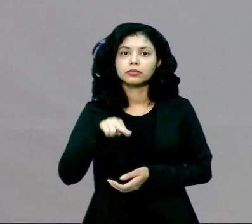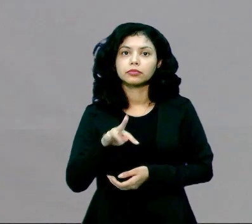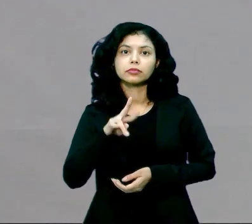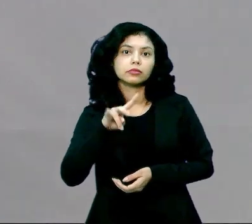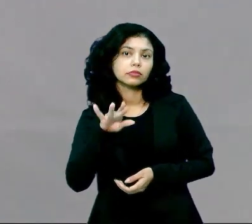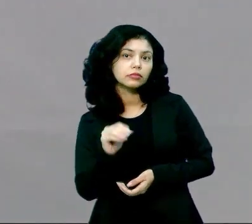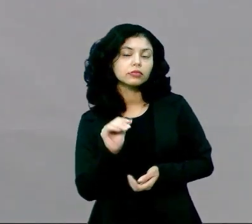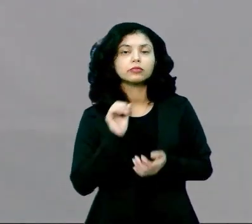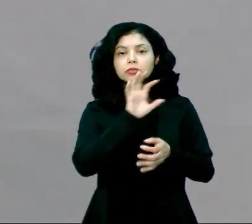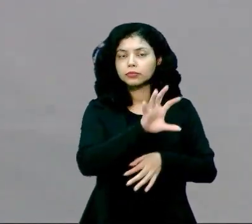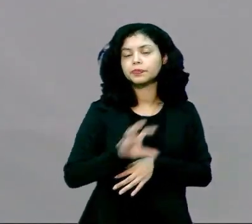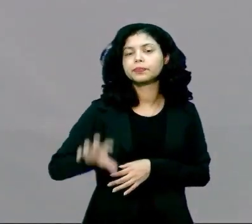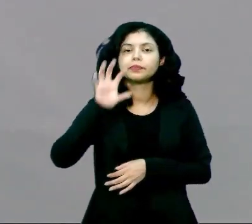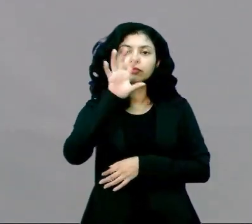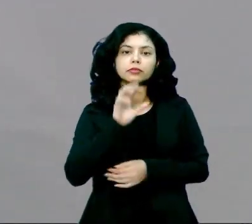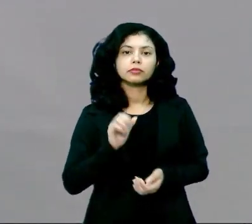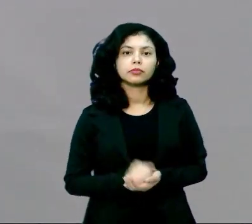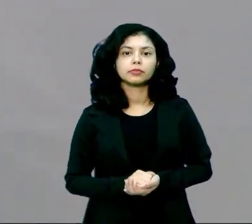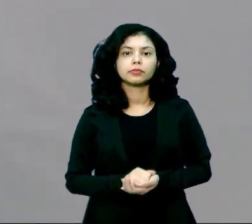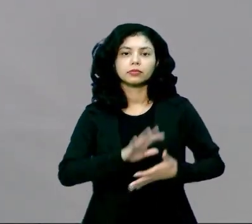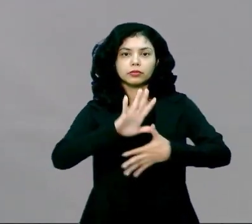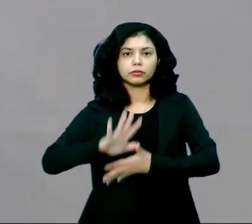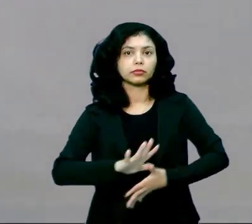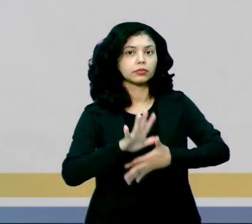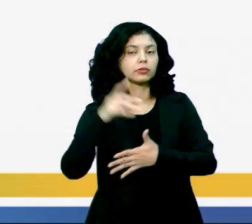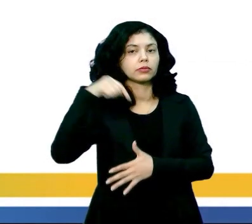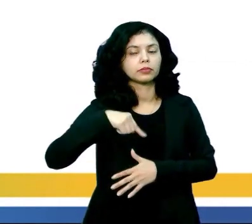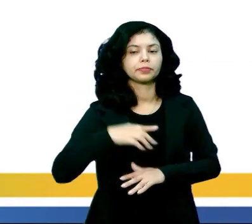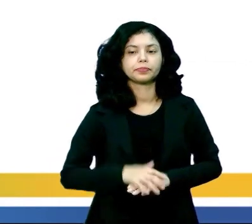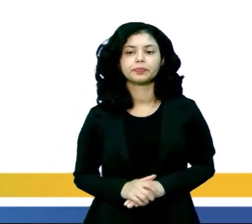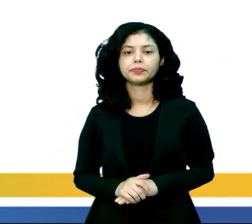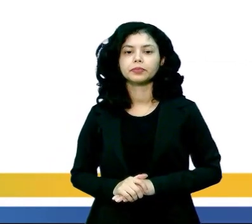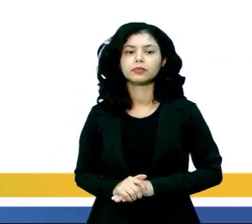habitavam a região das Américas aqui, tá?